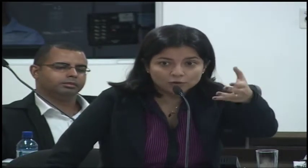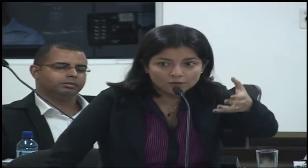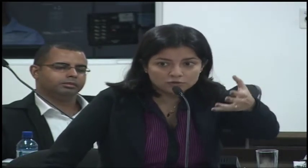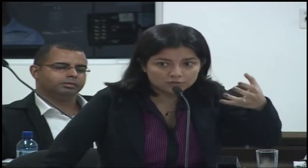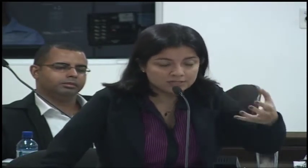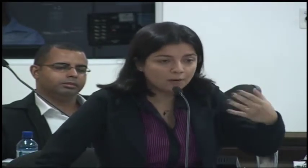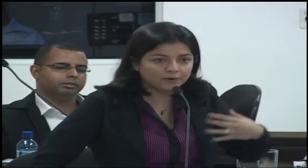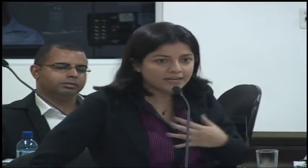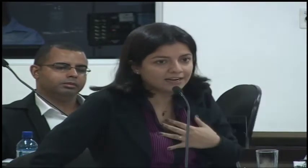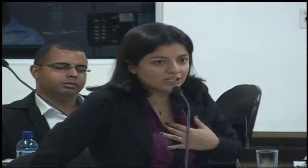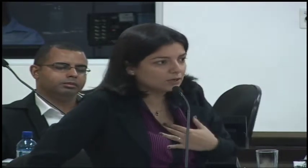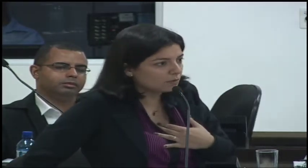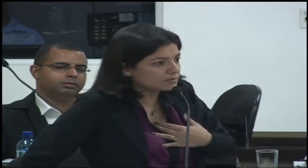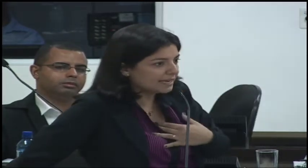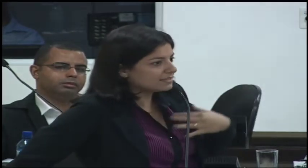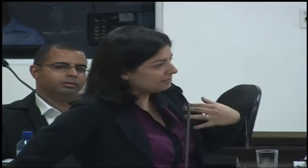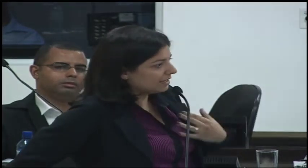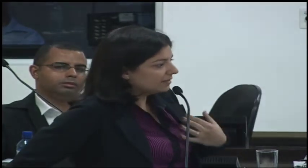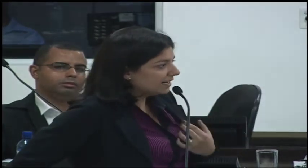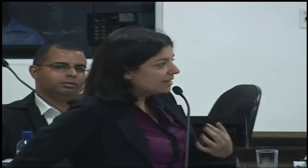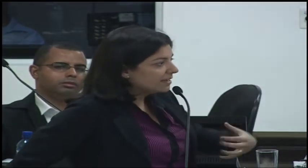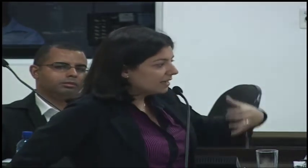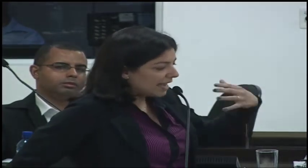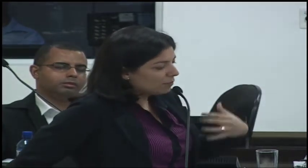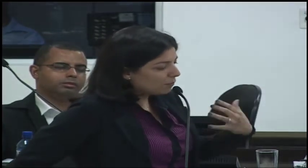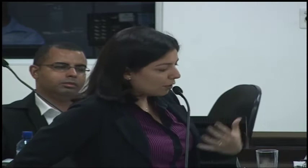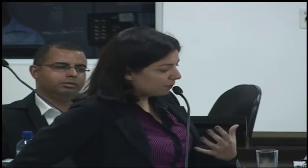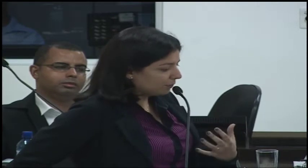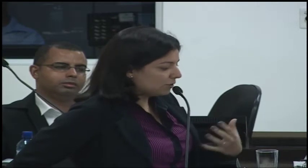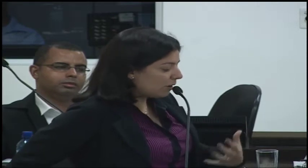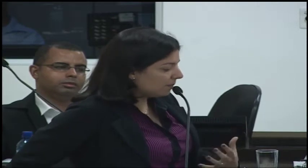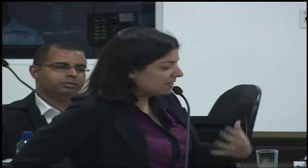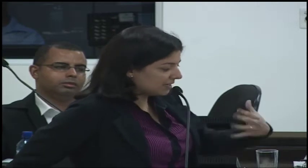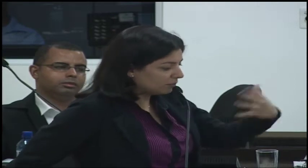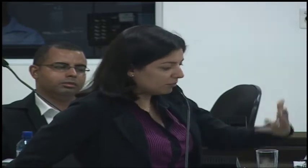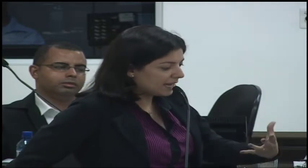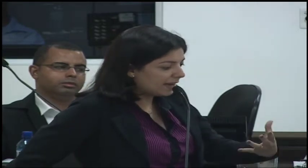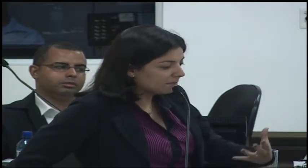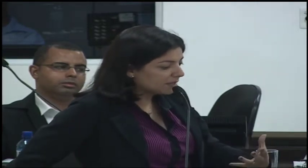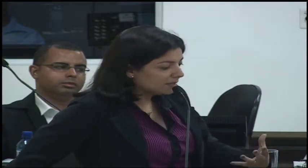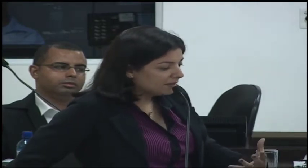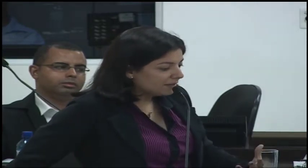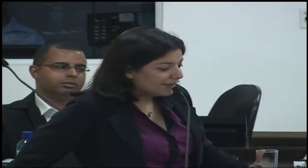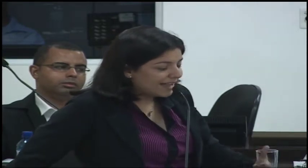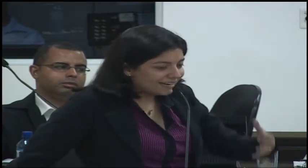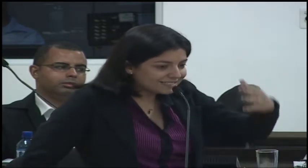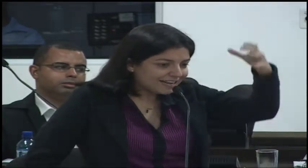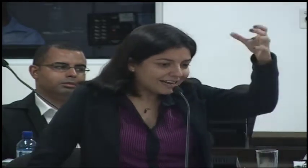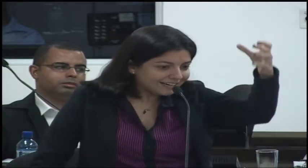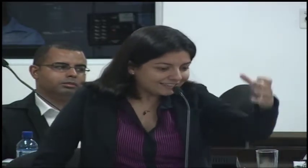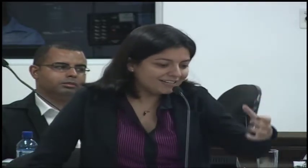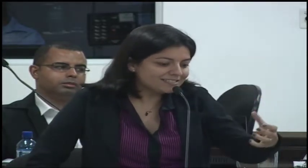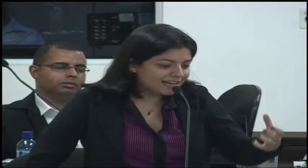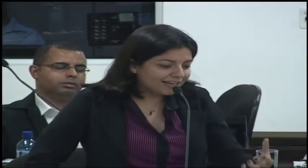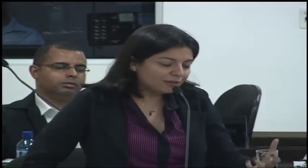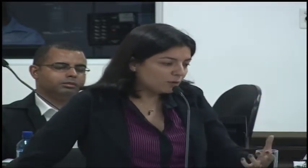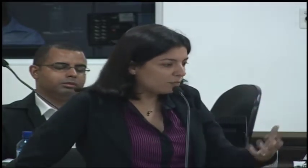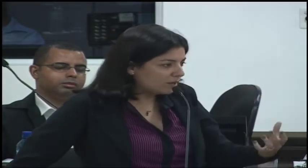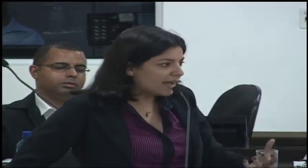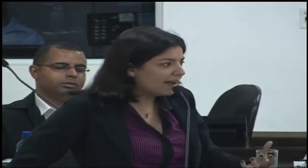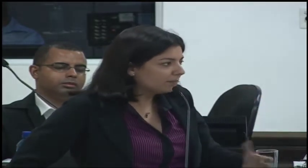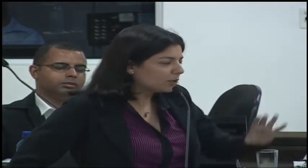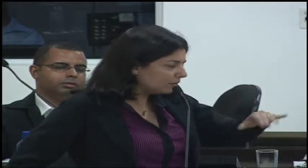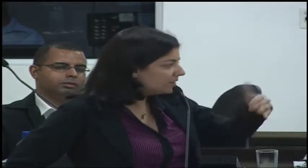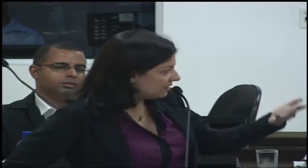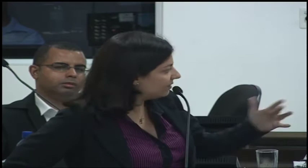aquele nome social porque ela já não consegue se entender em um corpo de homem sendo mulher ela está caracterizada como